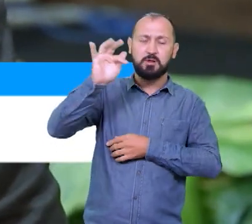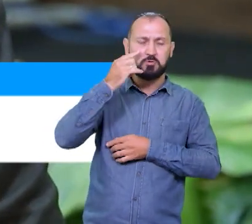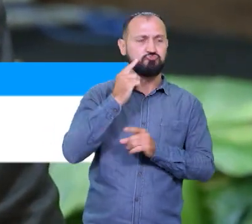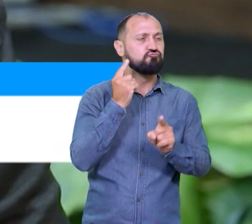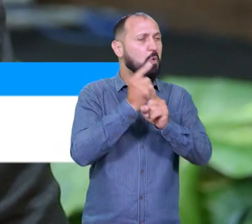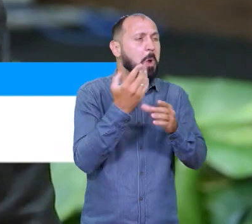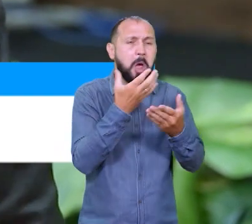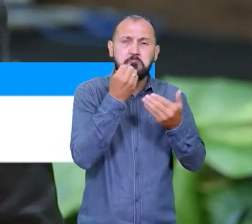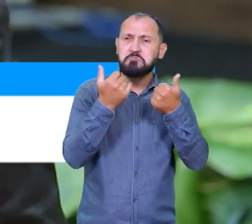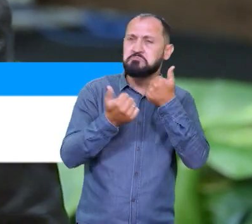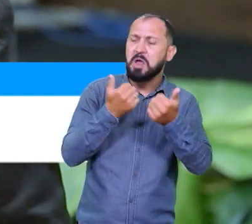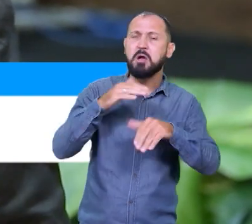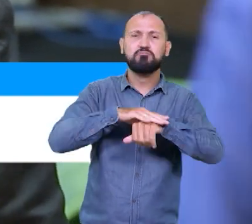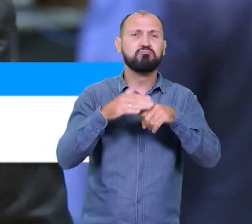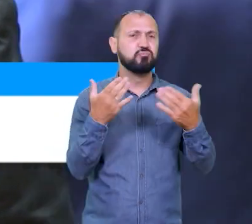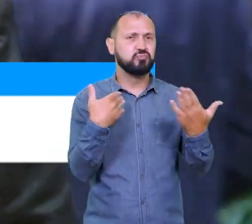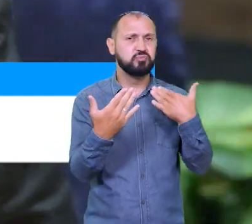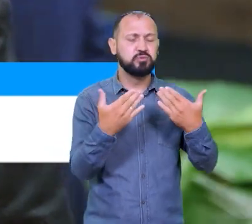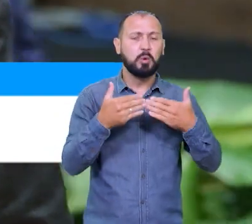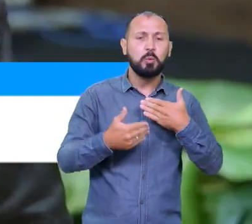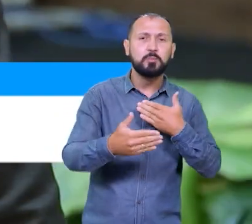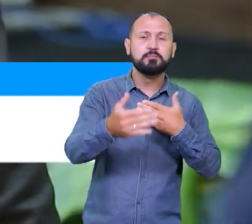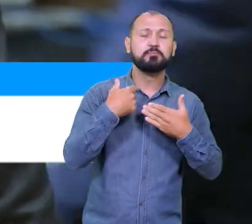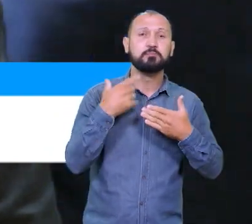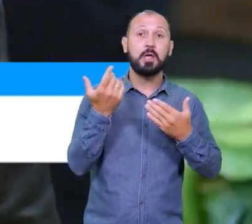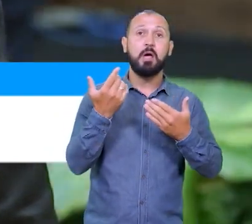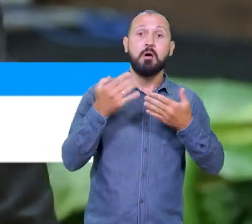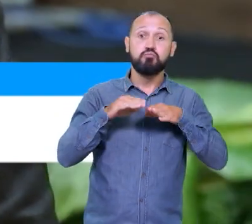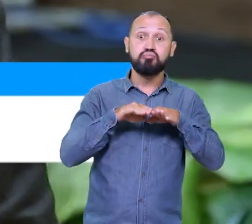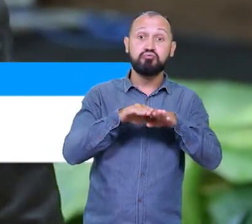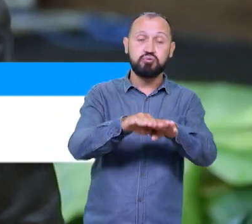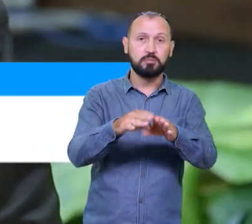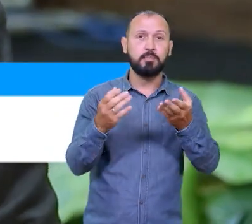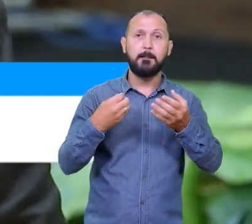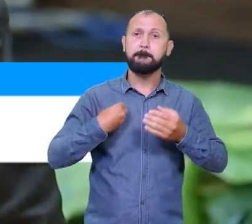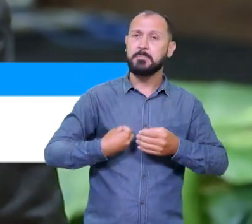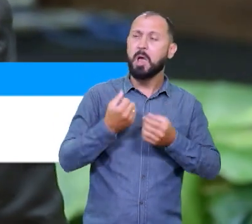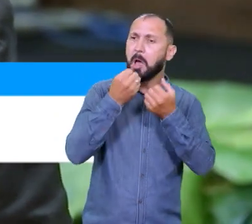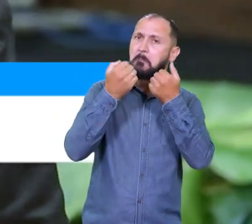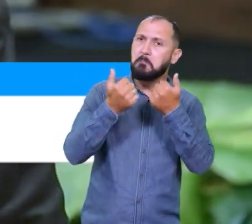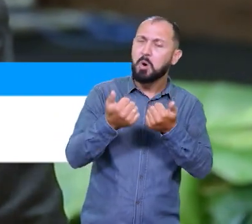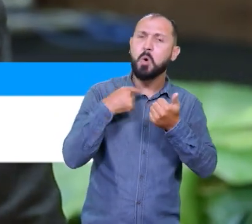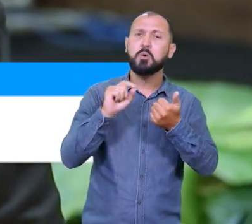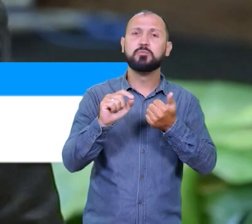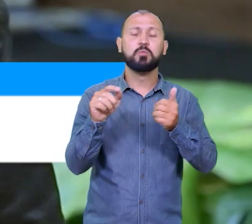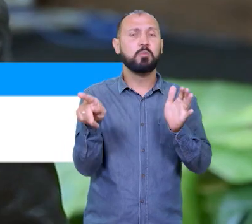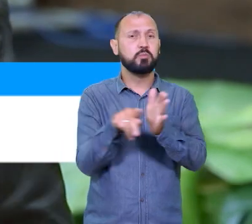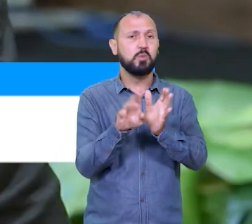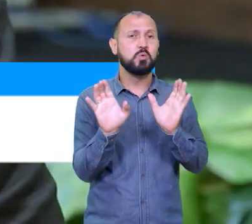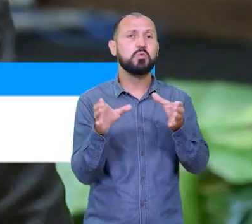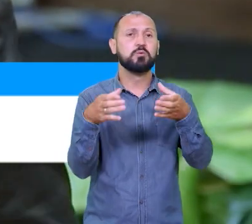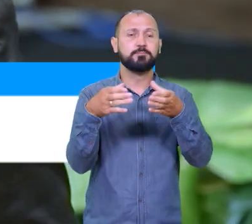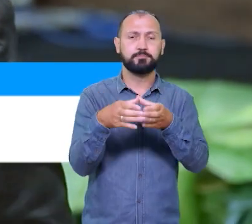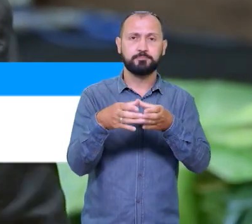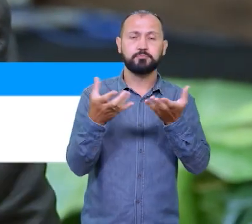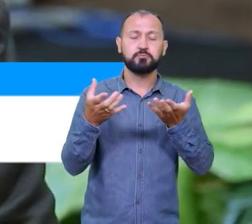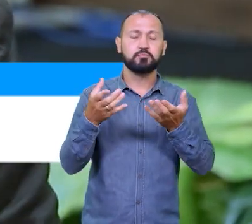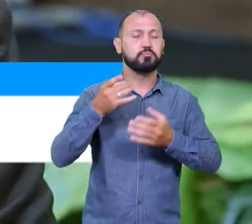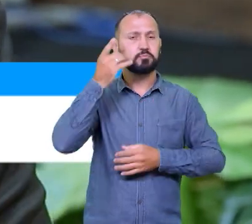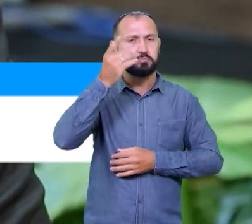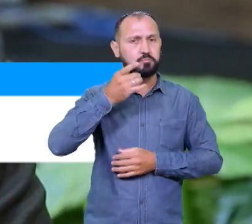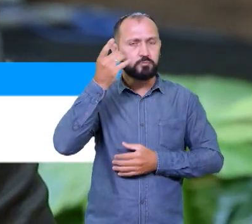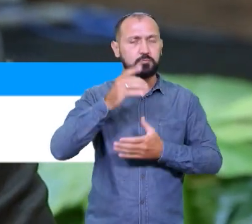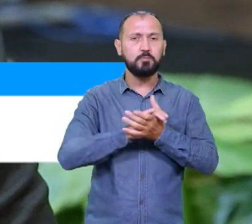25ª Conferência com chave de ouro, com todos os eventos que tiveram, simultâneos, com toda a participação bem efetiva dos